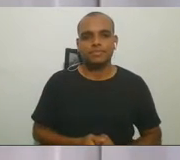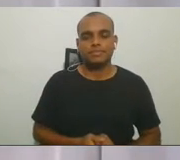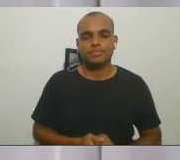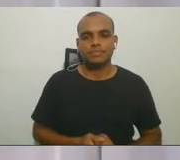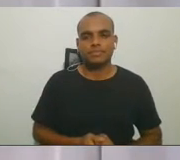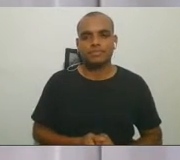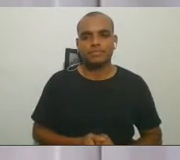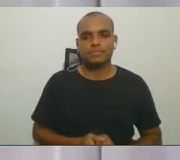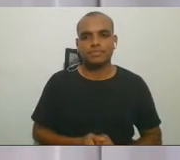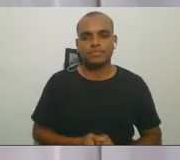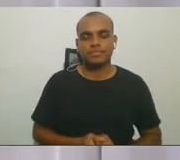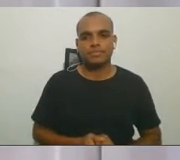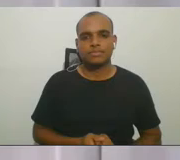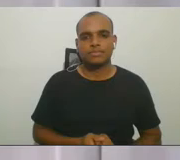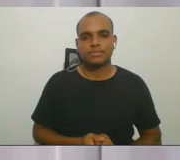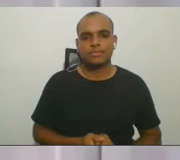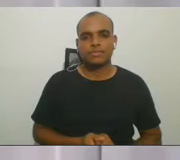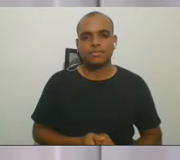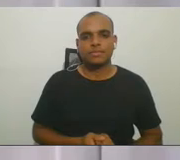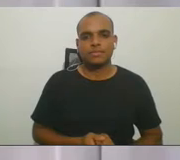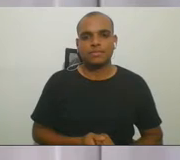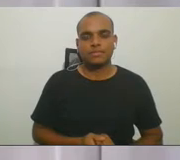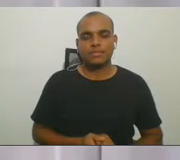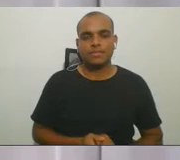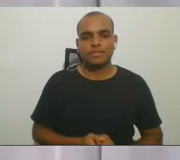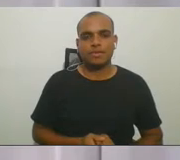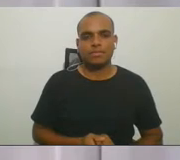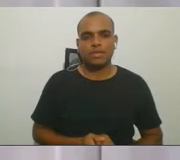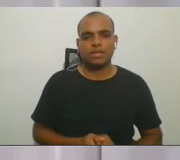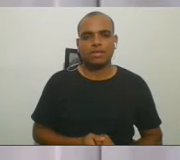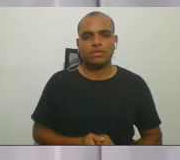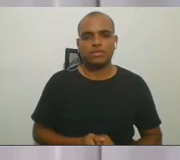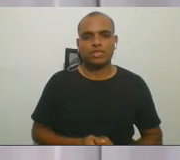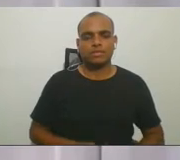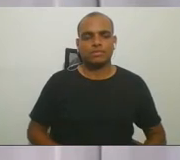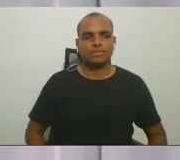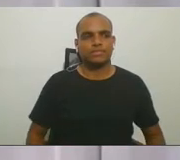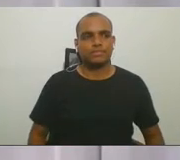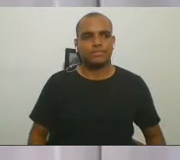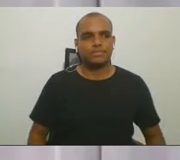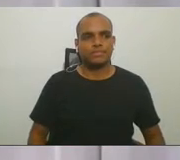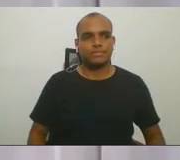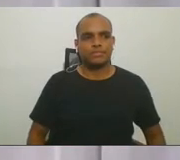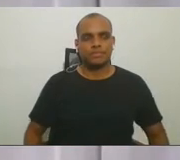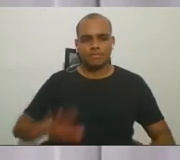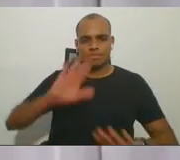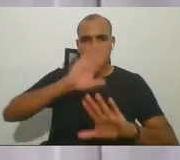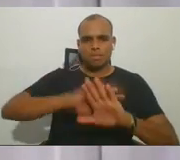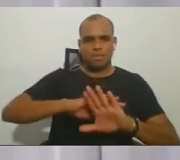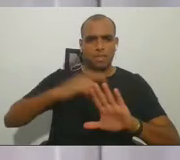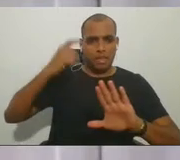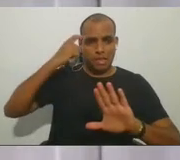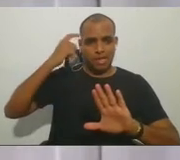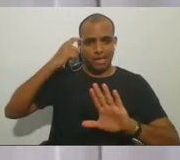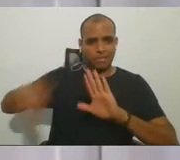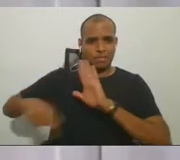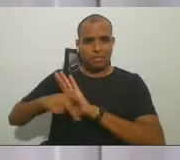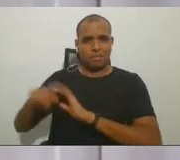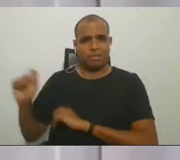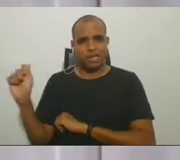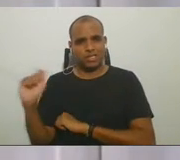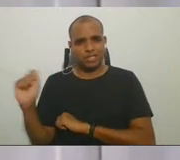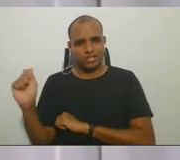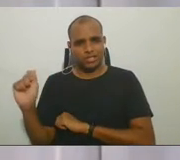a ordem ideológica política da atual governança no nosso país com relação à